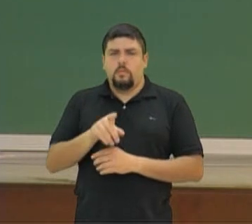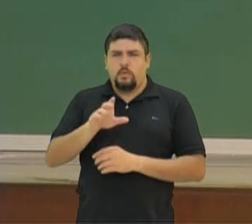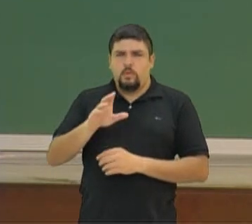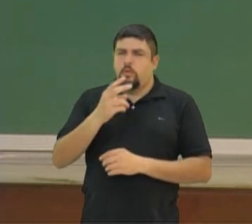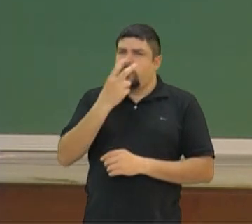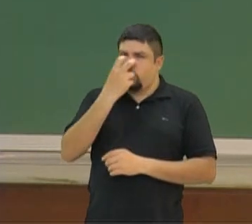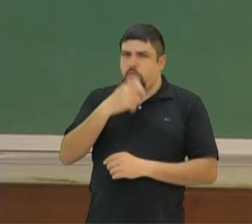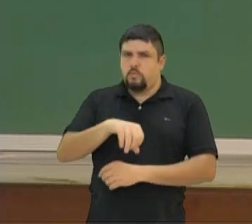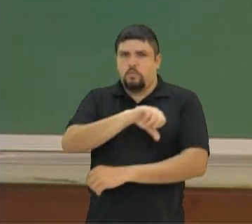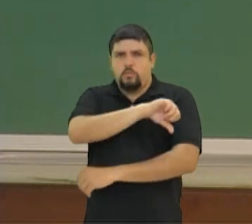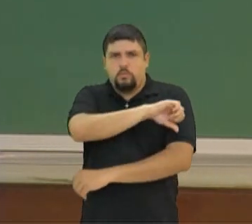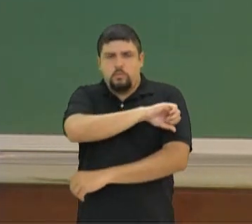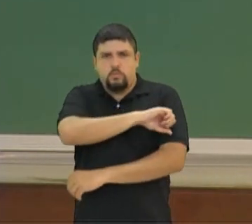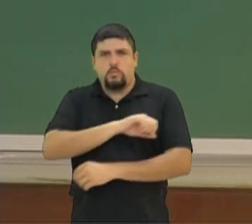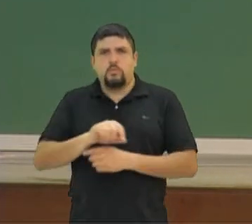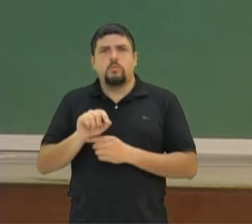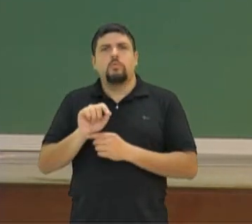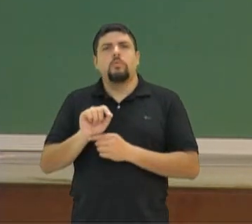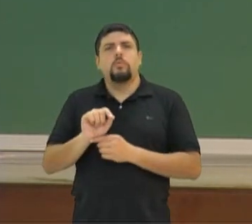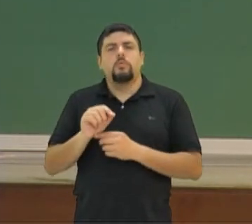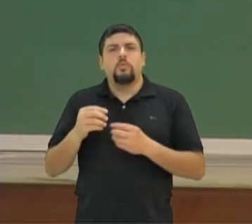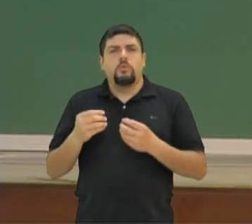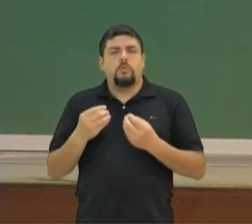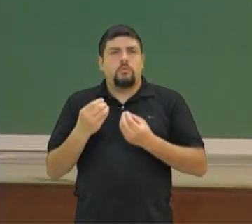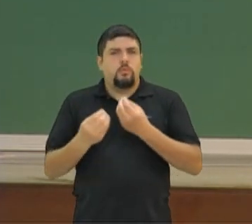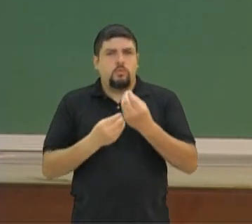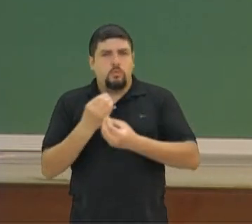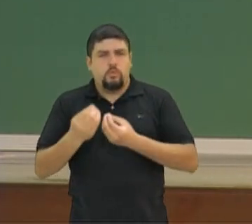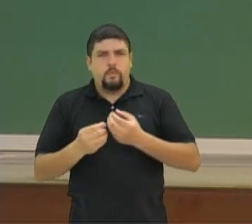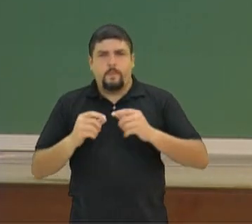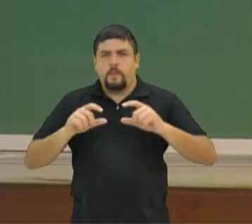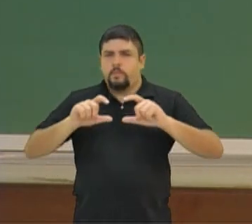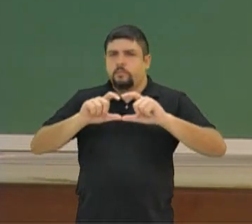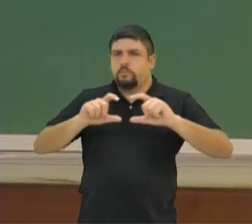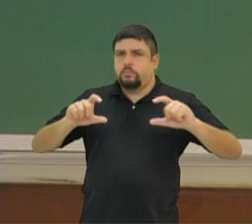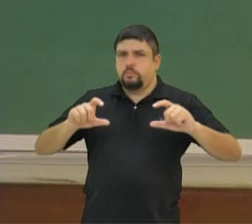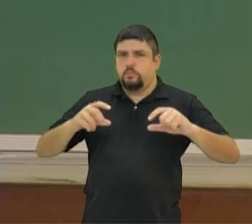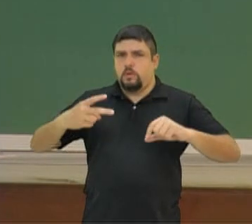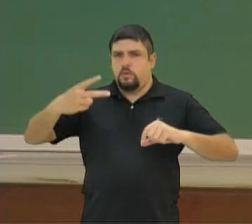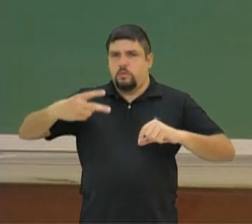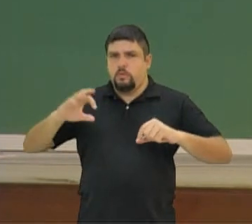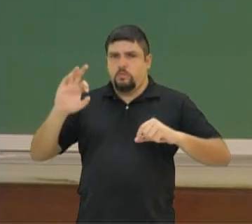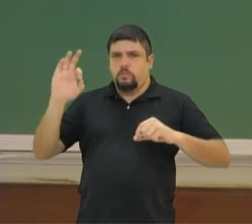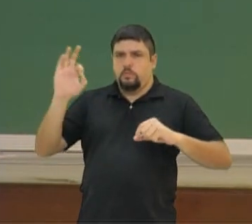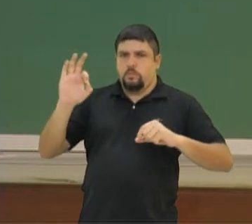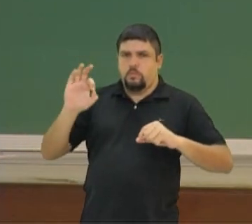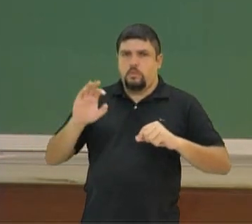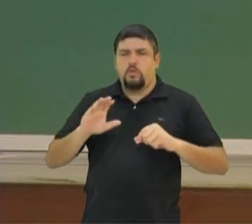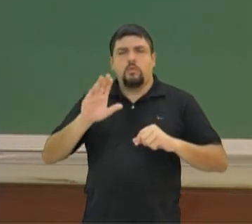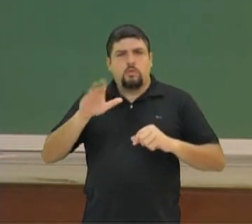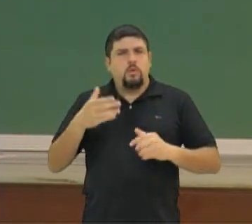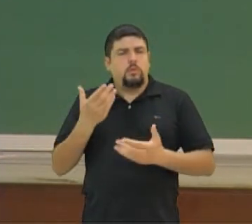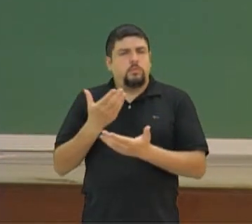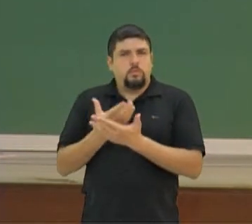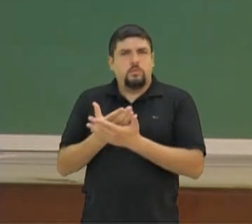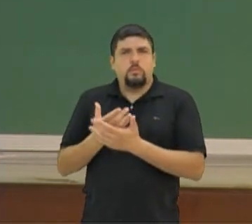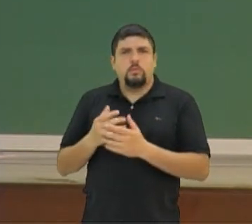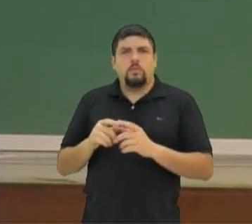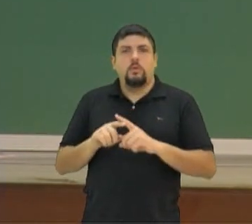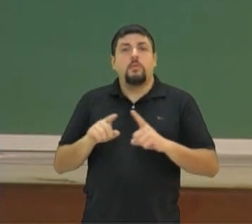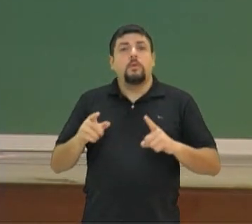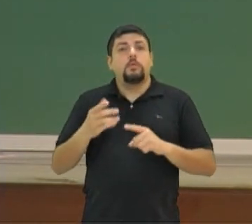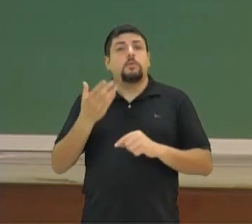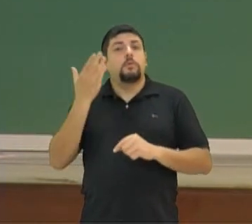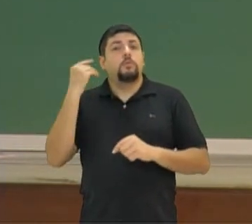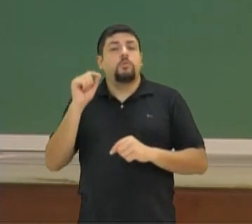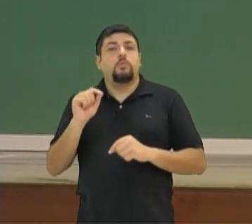vocês entraram na fórmula resolutiva de equação do segundo grau, vocês viram uma relação de Girard, mas na época se falava